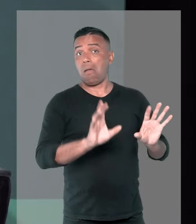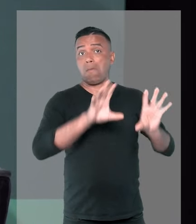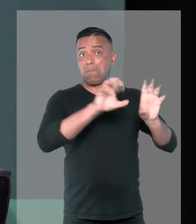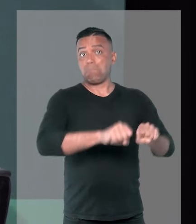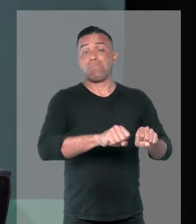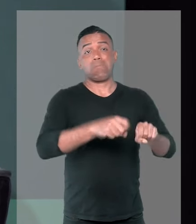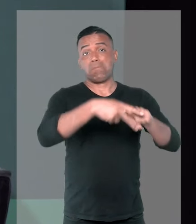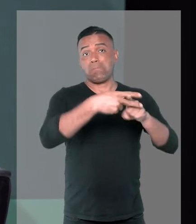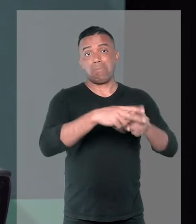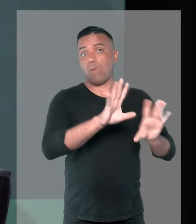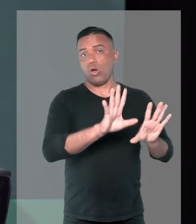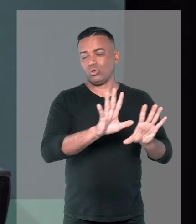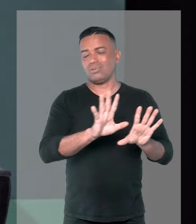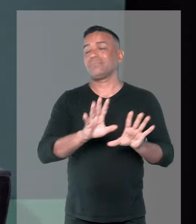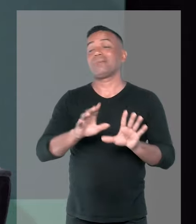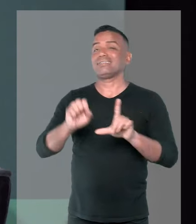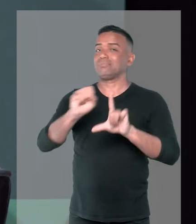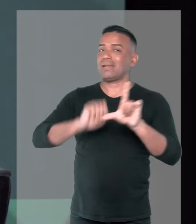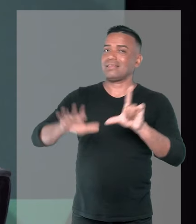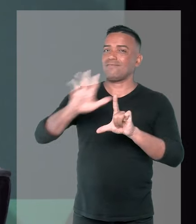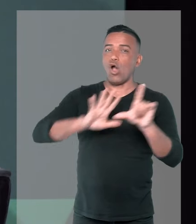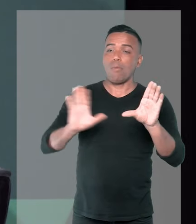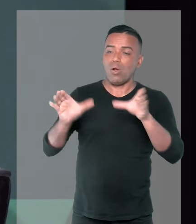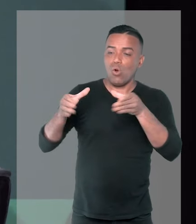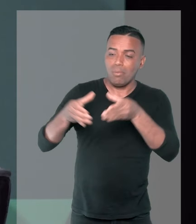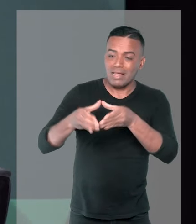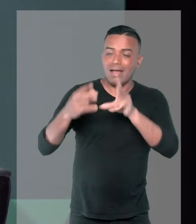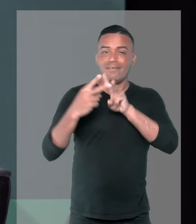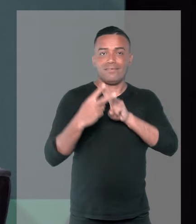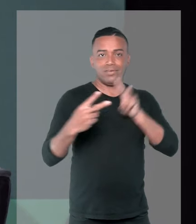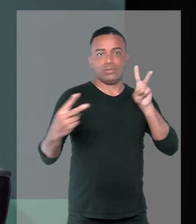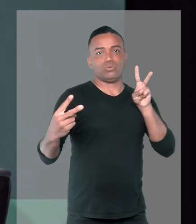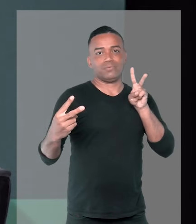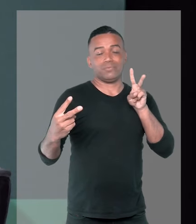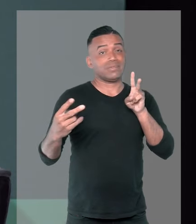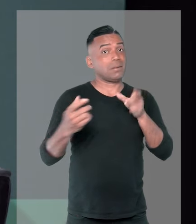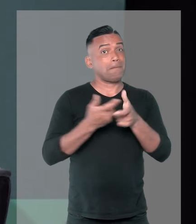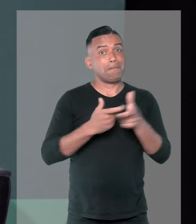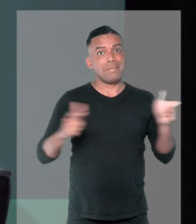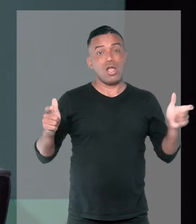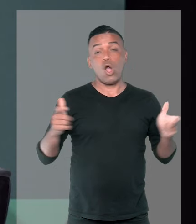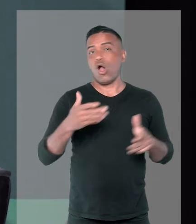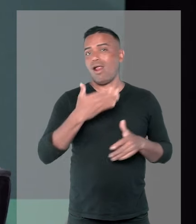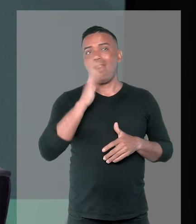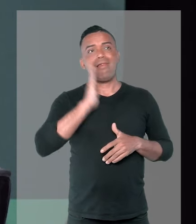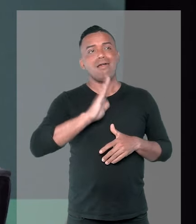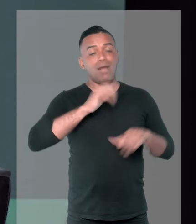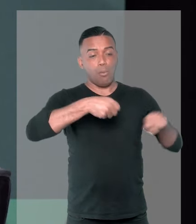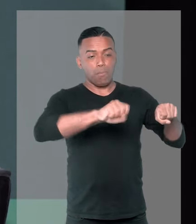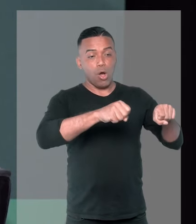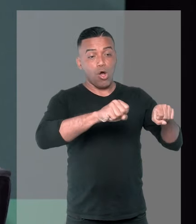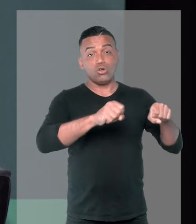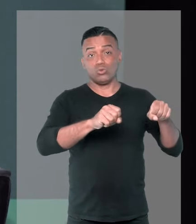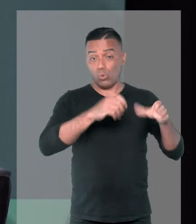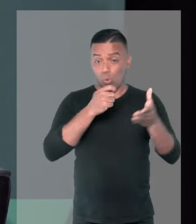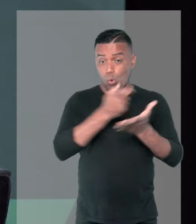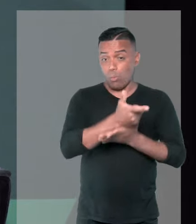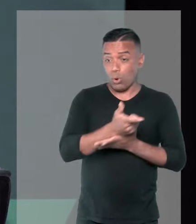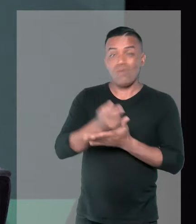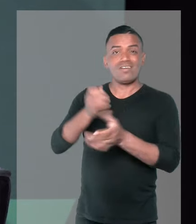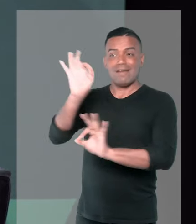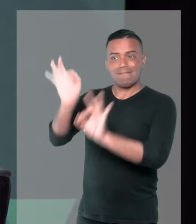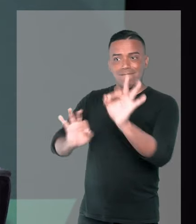não mas muito antes de plataformas e comunidades virtuais o grande barato da R era mexer na moto era